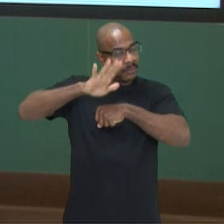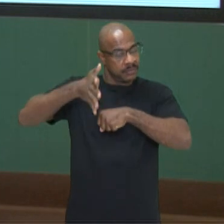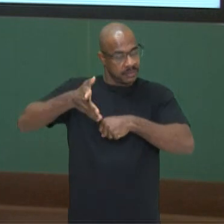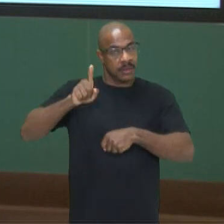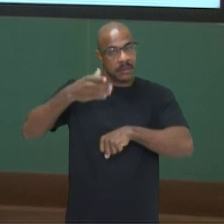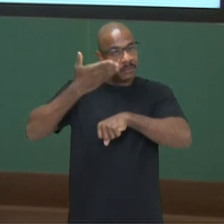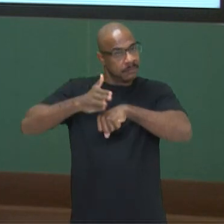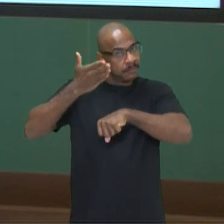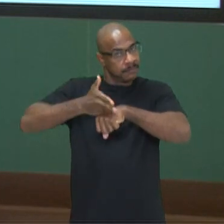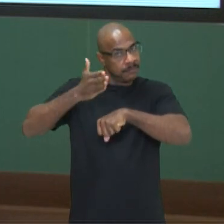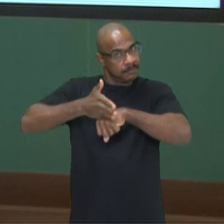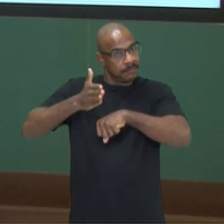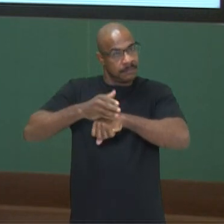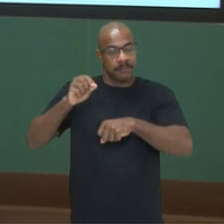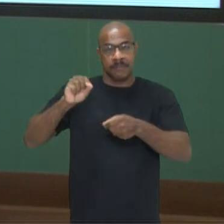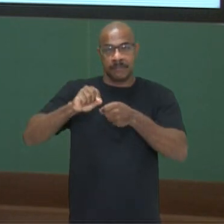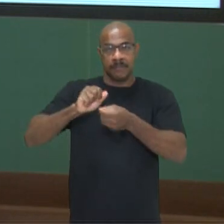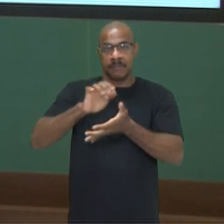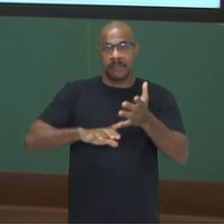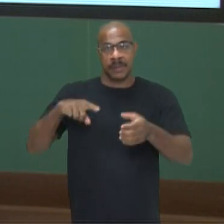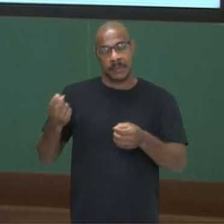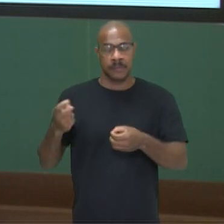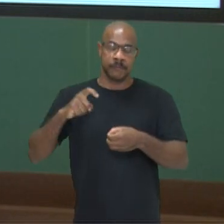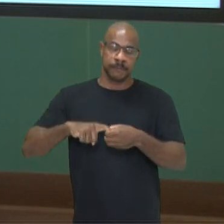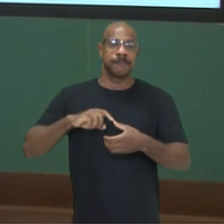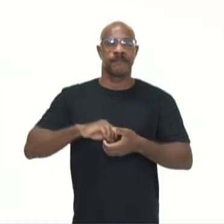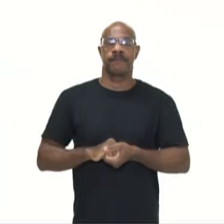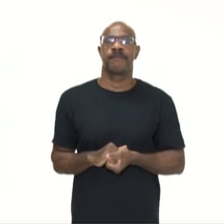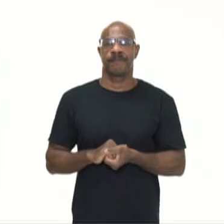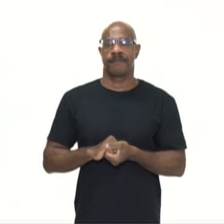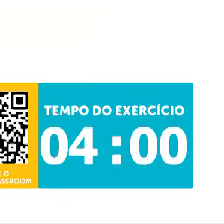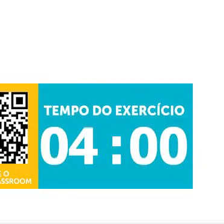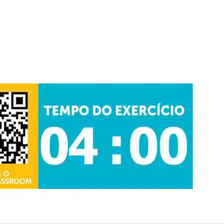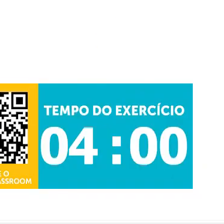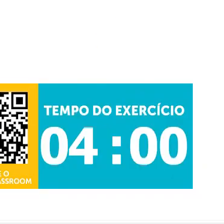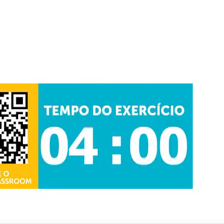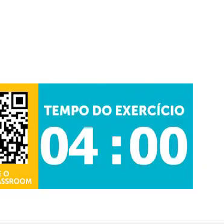vocês resolverem o exercício. Já voltamos!